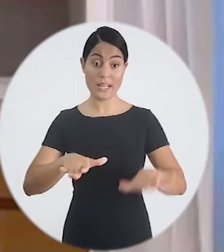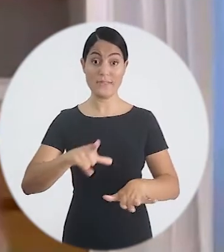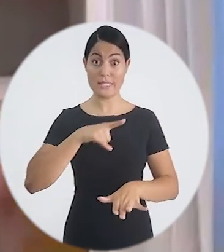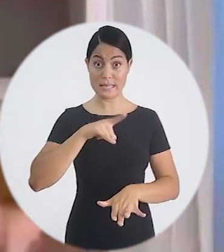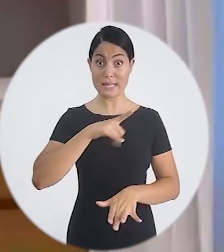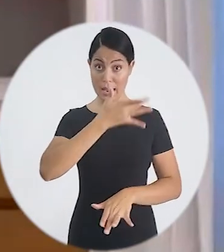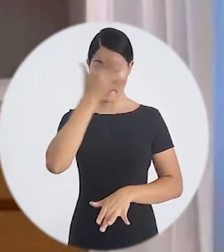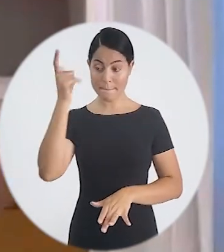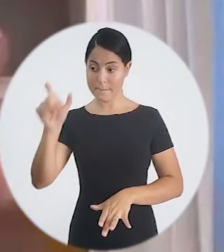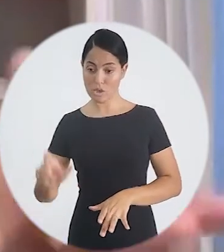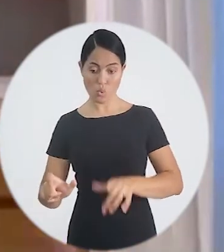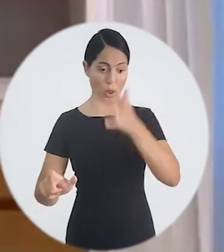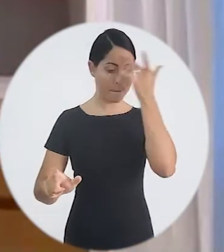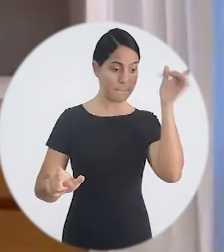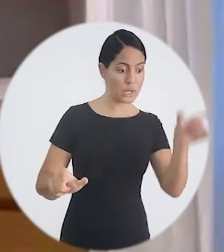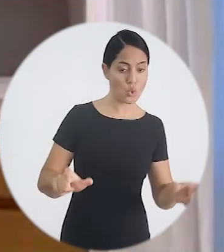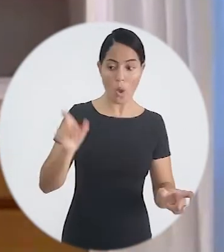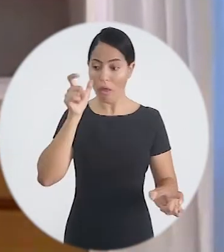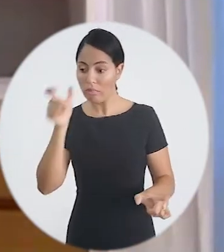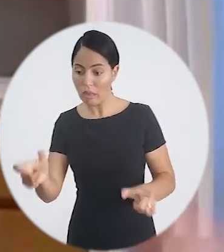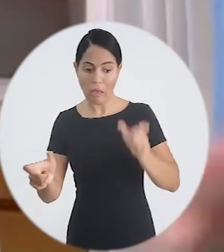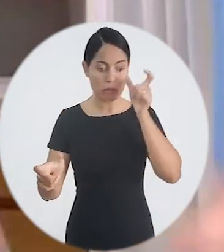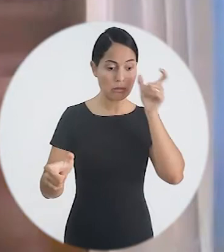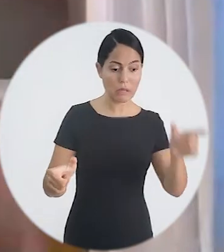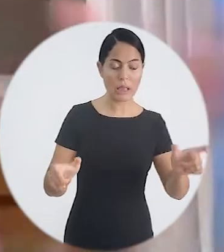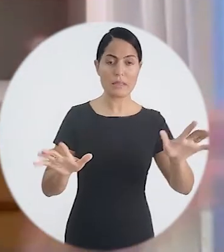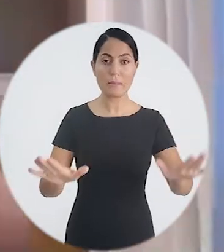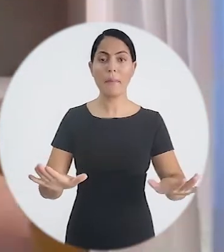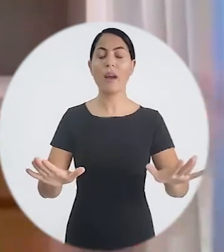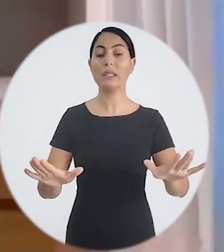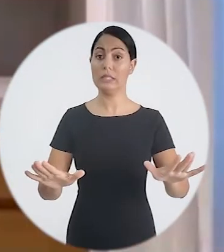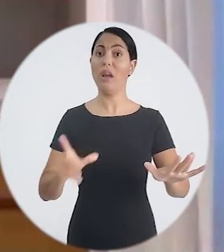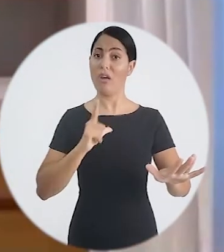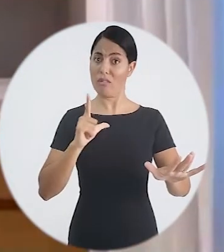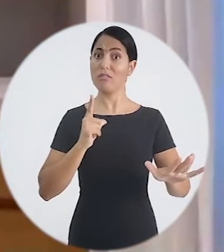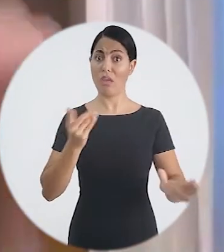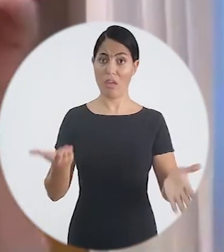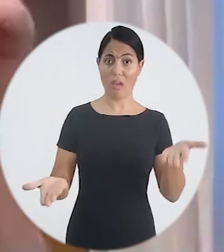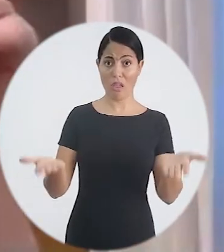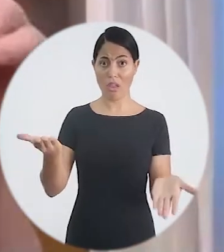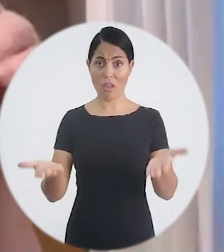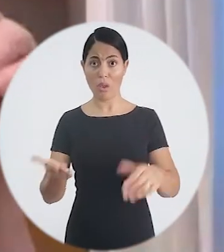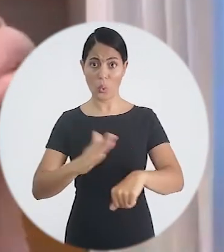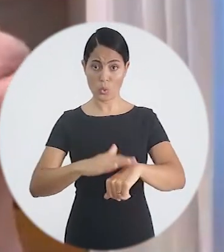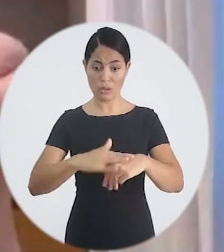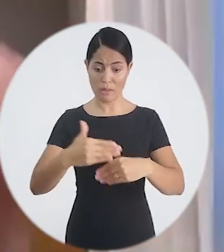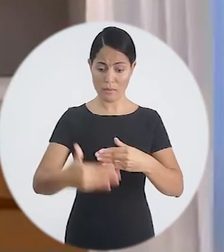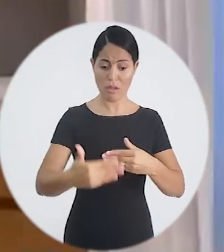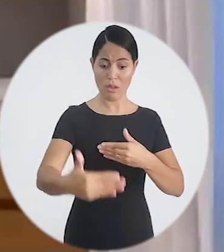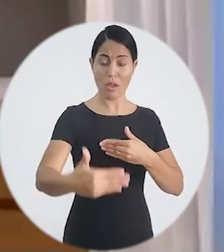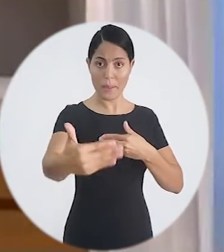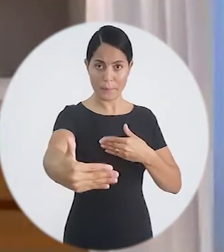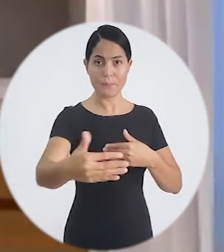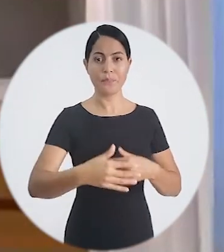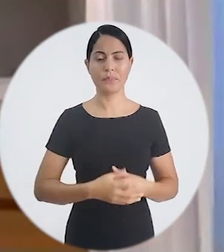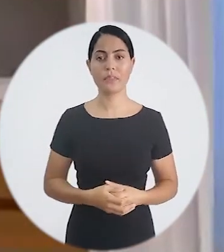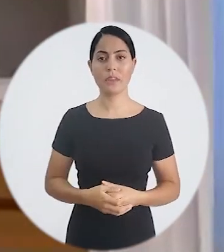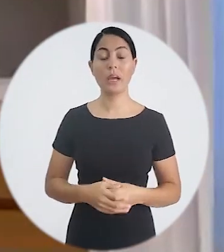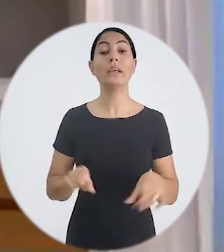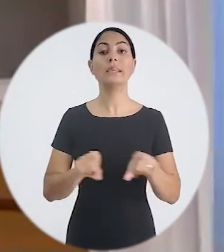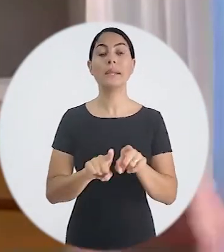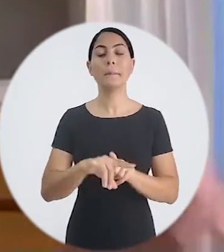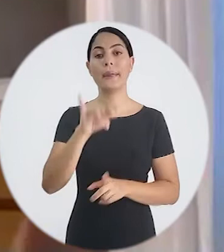interação em que está todo mundo ali buscando contemplar os interesses de parte a parte, elas são mais sustentáveis no tempo,